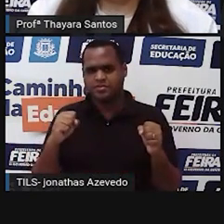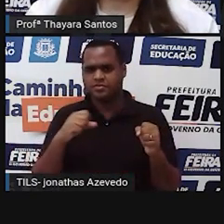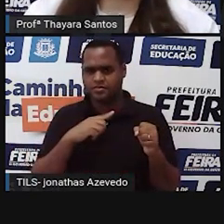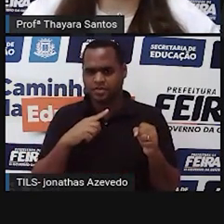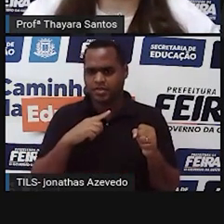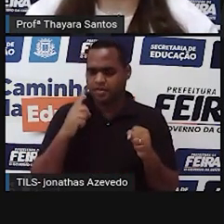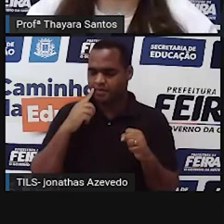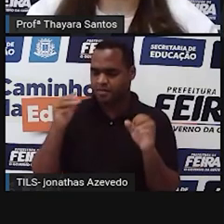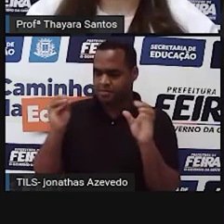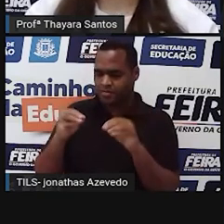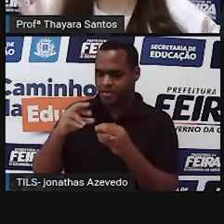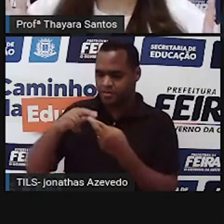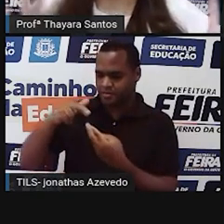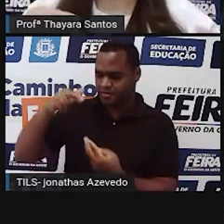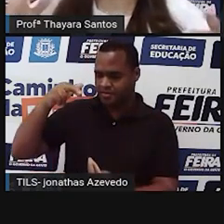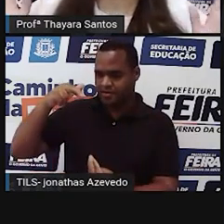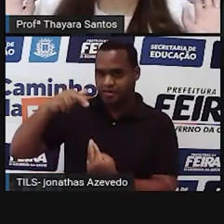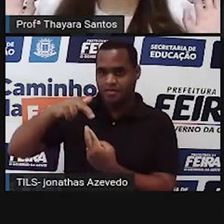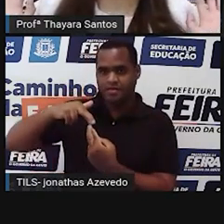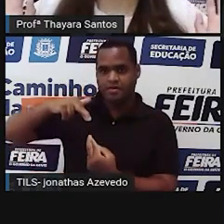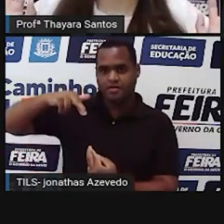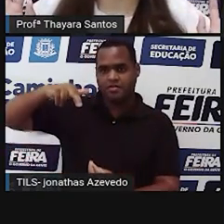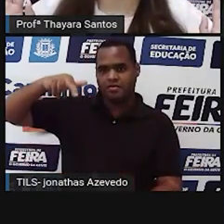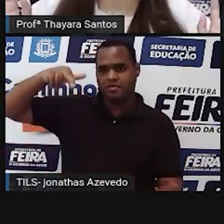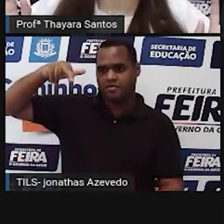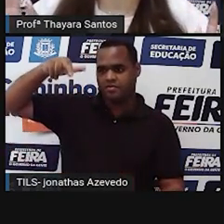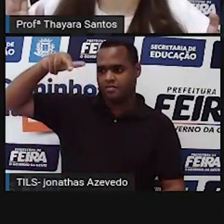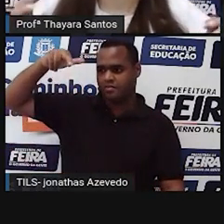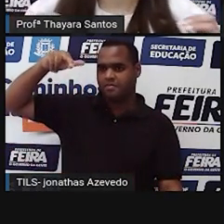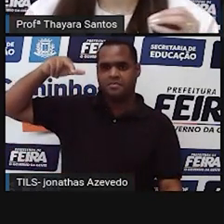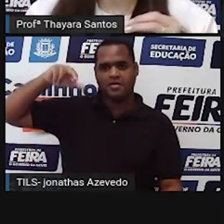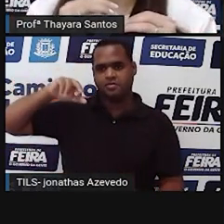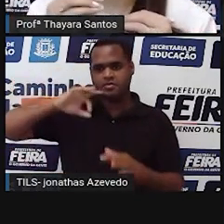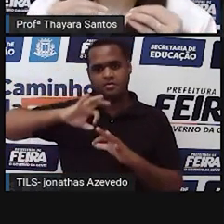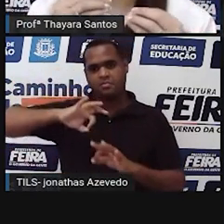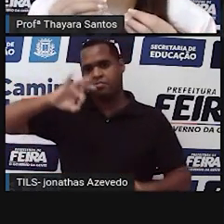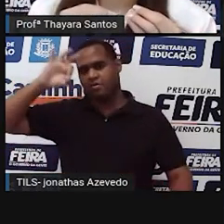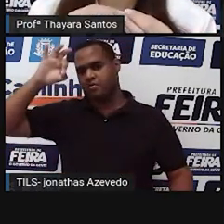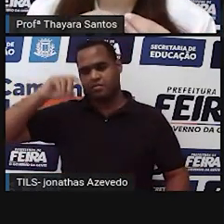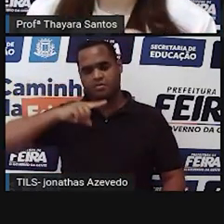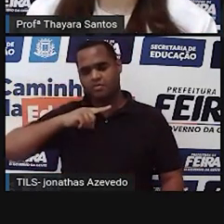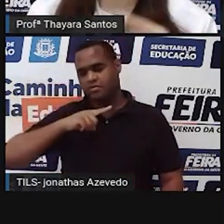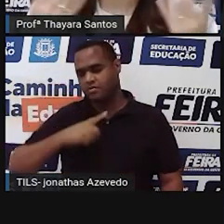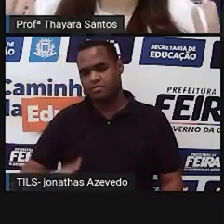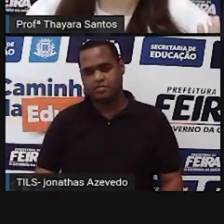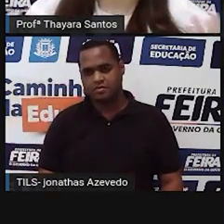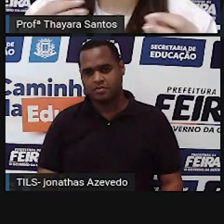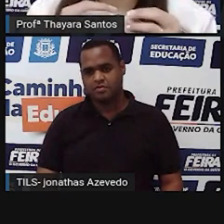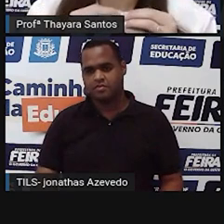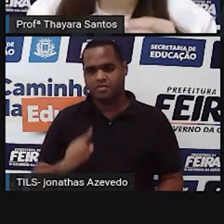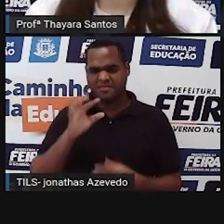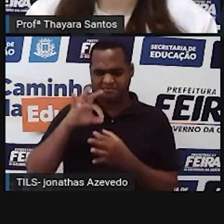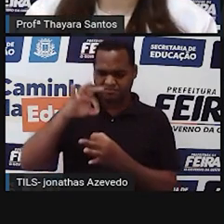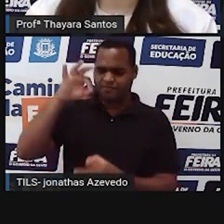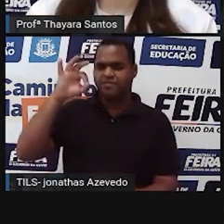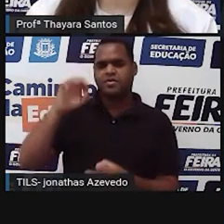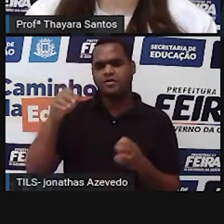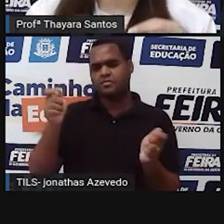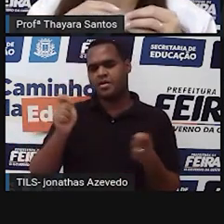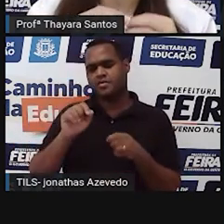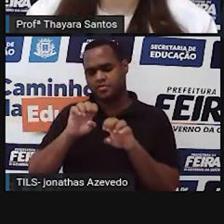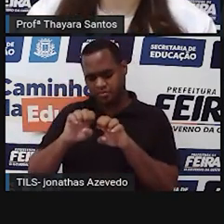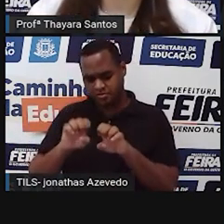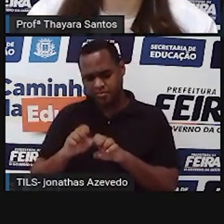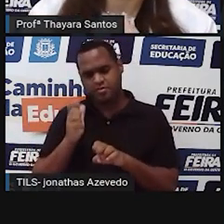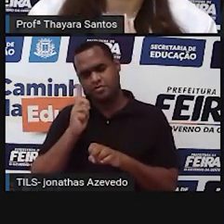pegar o DNA, abrir ele ia dar uma fita aí de mais de 1 metro. Então, como é que essa coisa que tem mais de 1 metro cabe dentro de uma estrutura